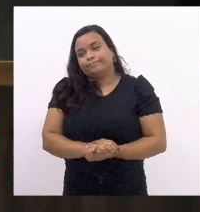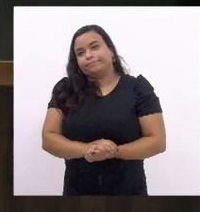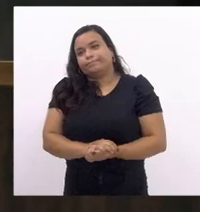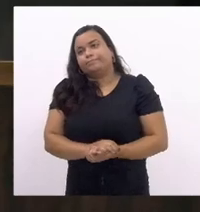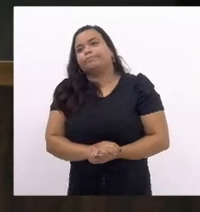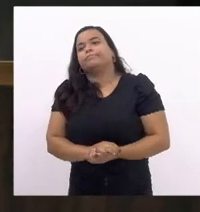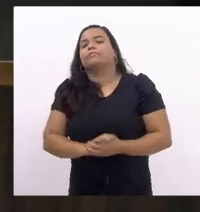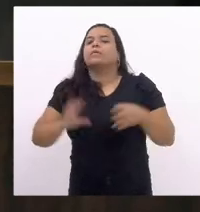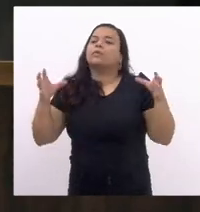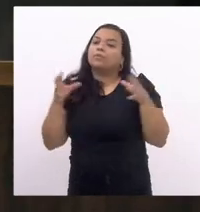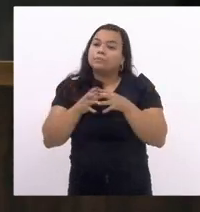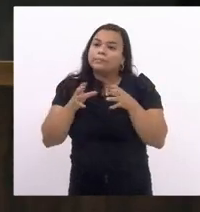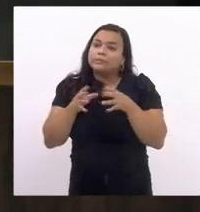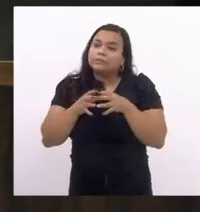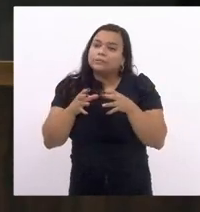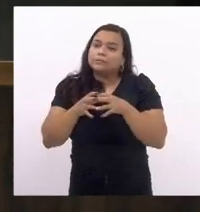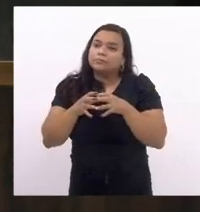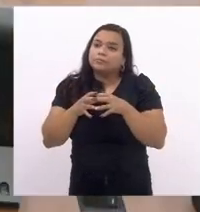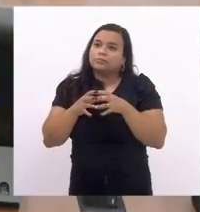Pela comissão...